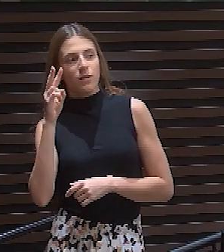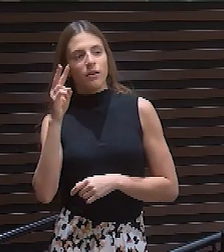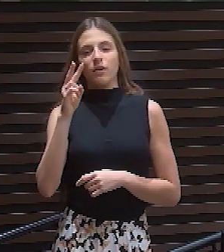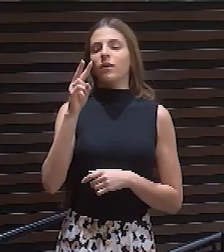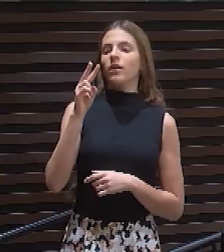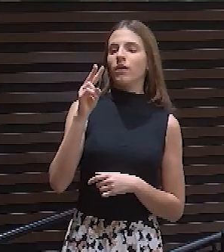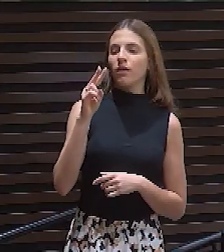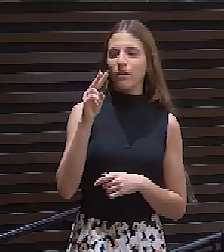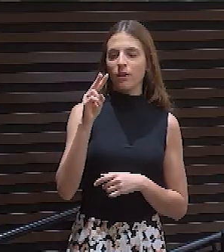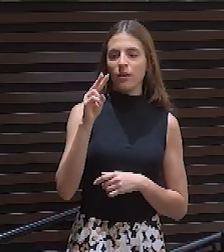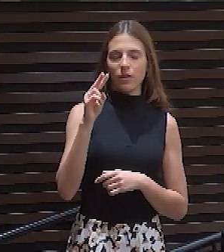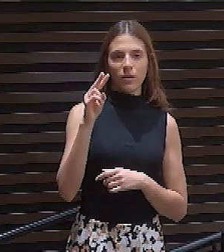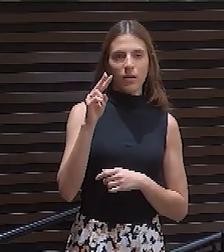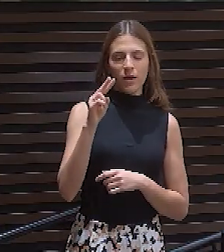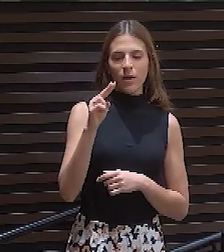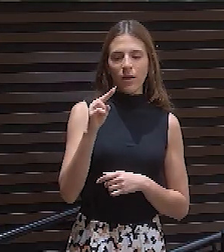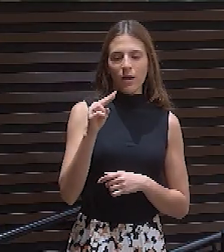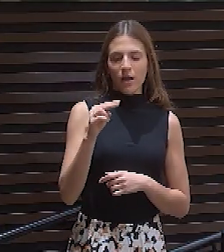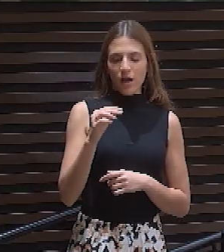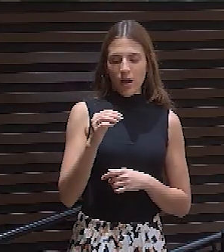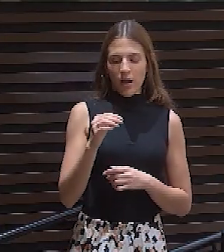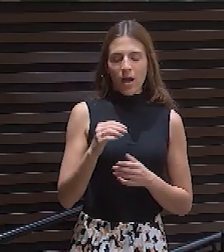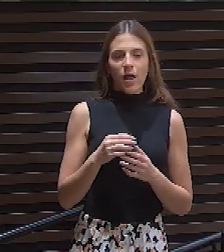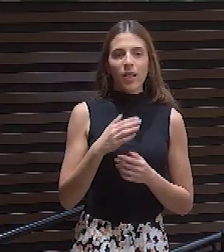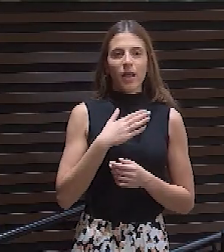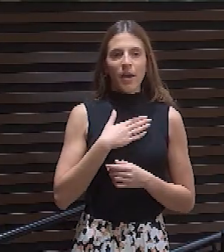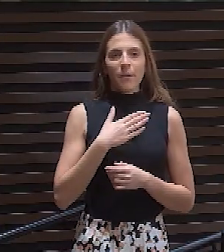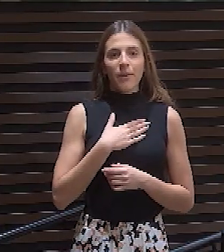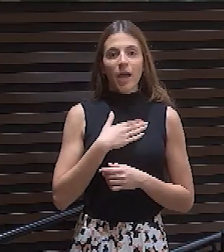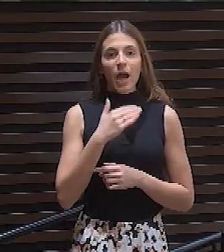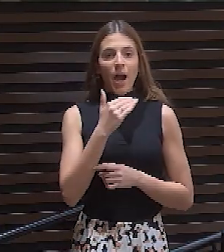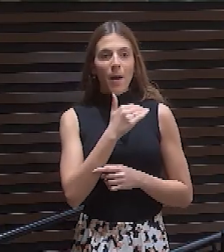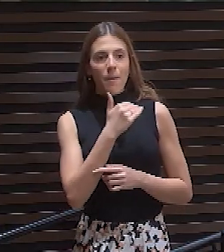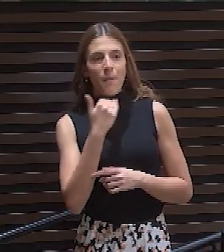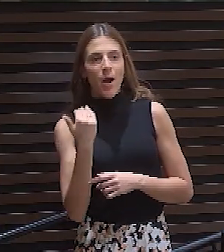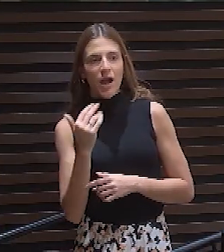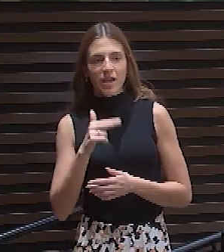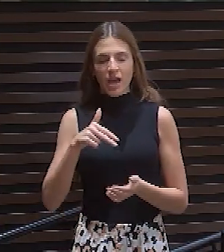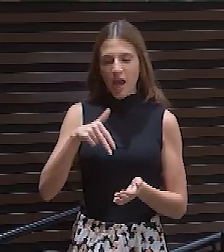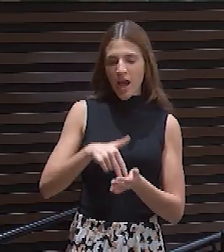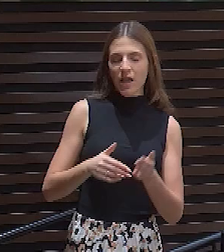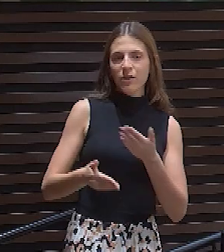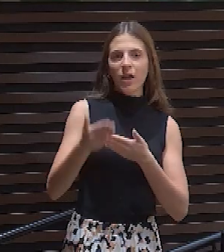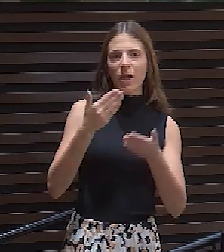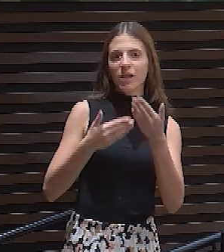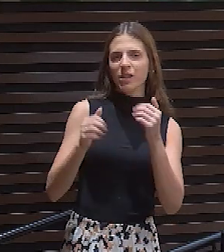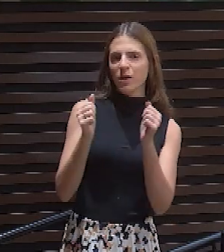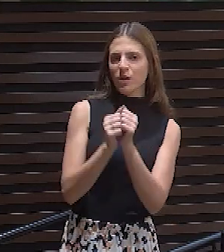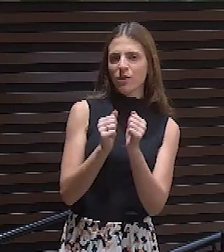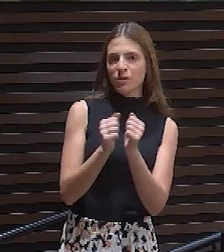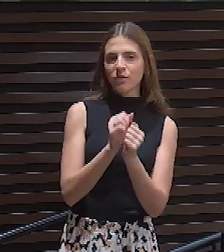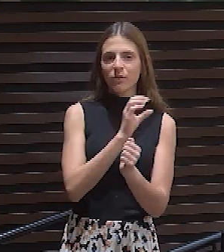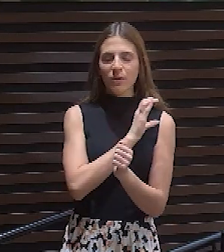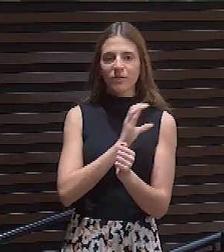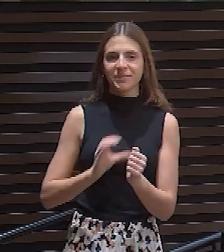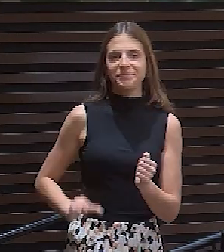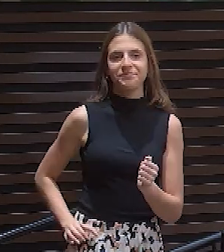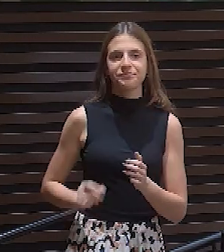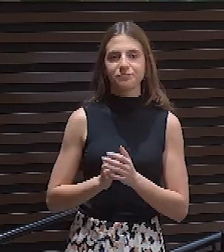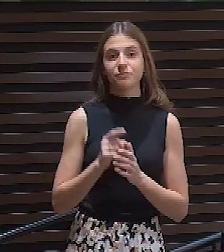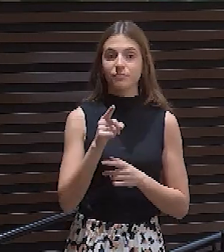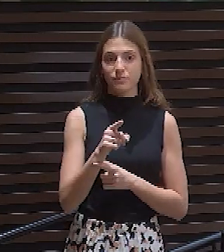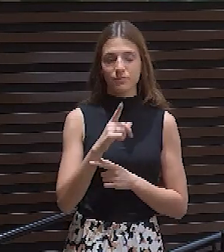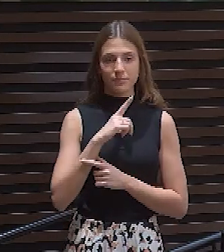me lembrar da minha morte e ressurreição com Cristo. Você tem consciência na sua